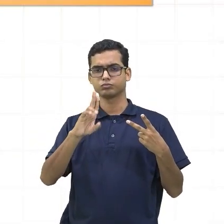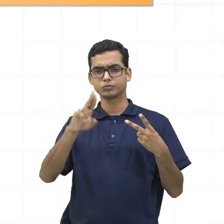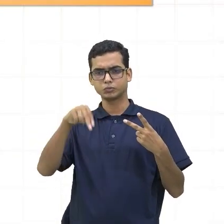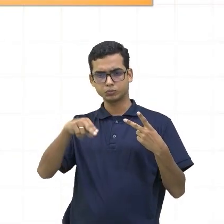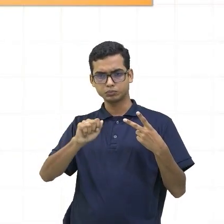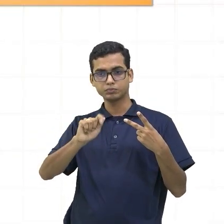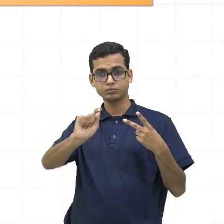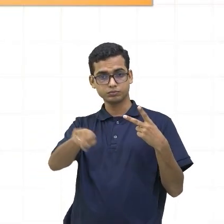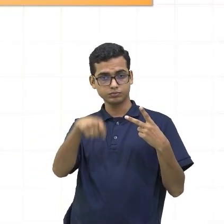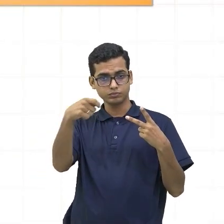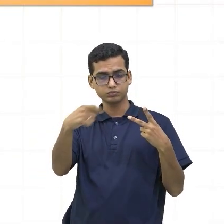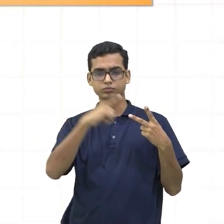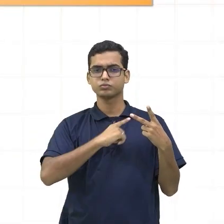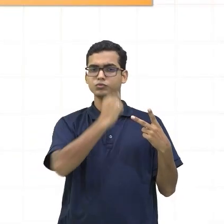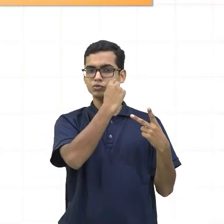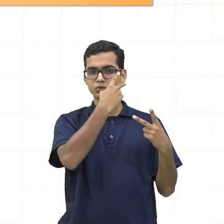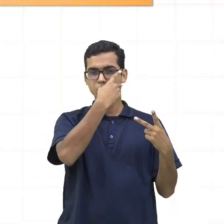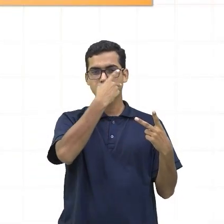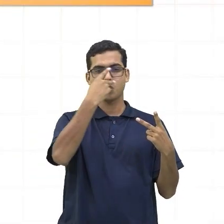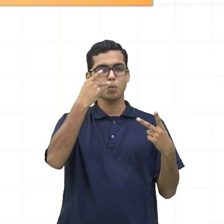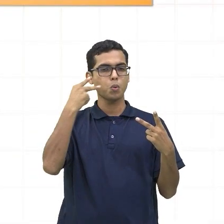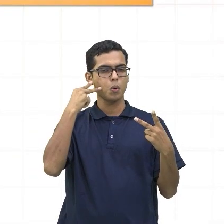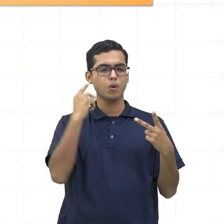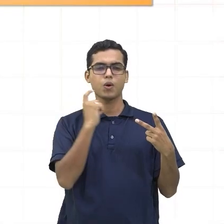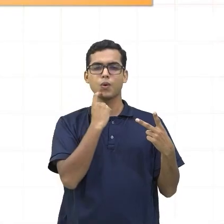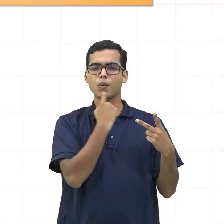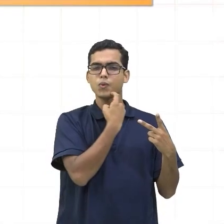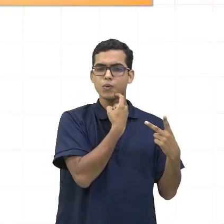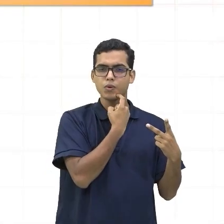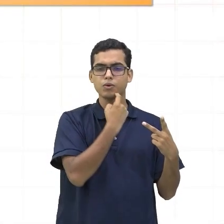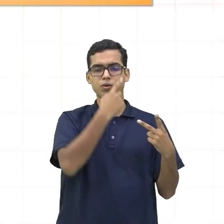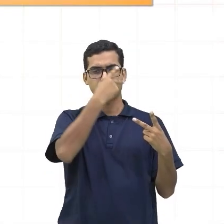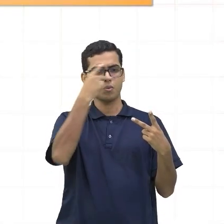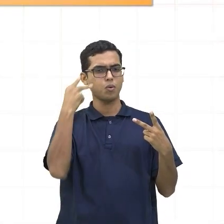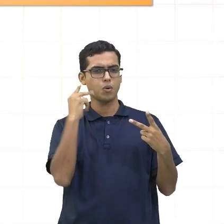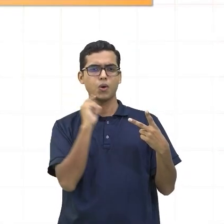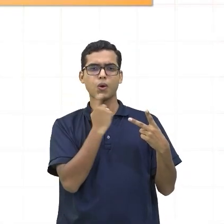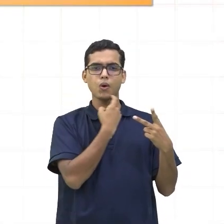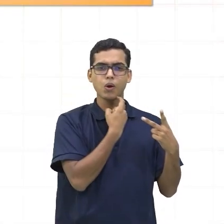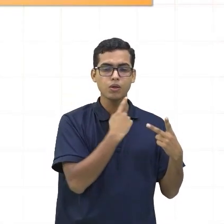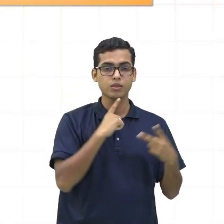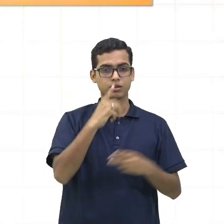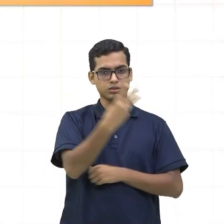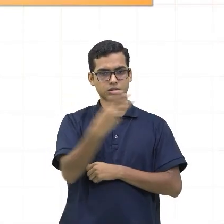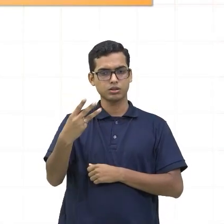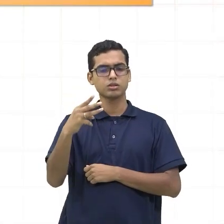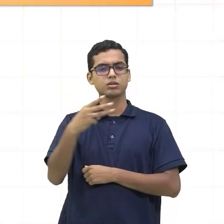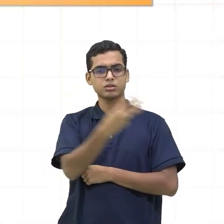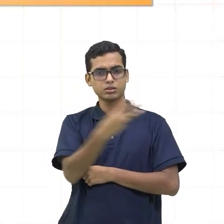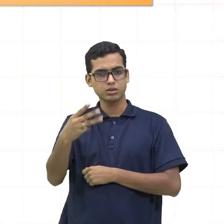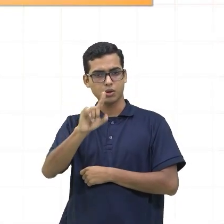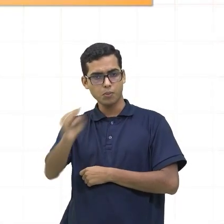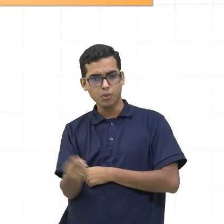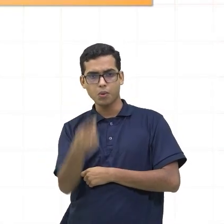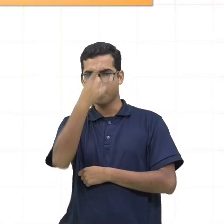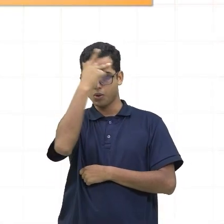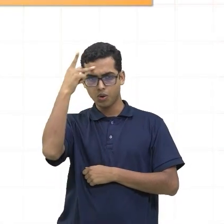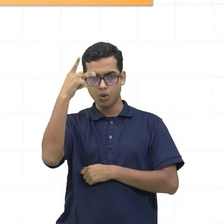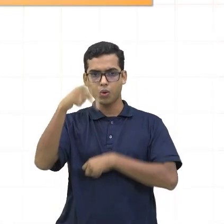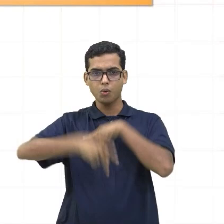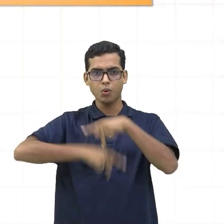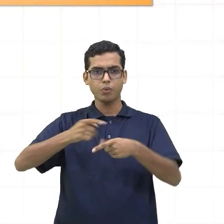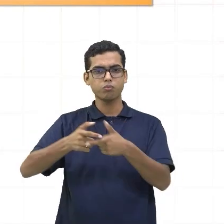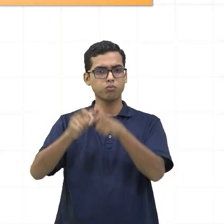uma população estimada em mais de 33 mil pessoas, e é o povo indígena mais numeroso no estado